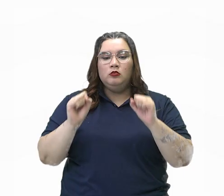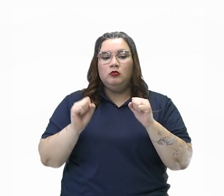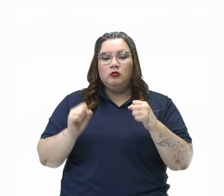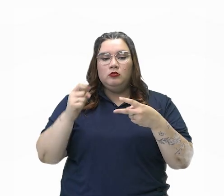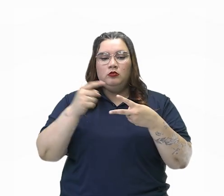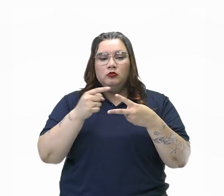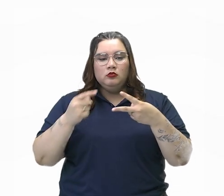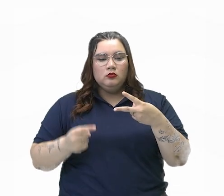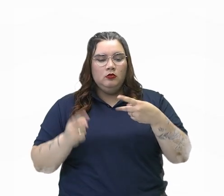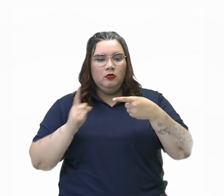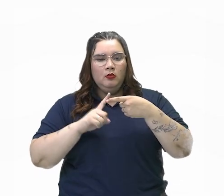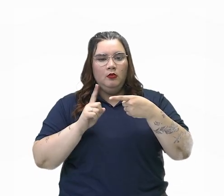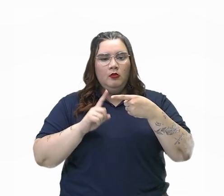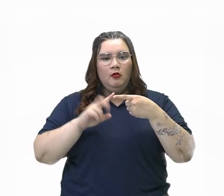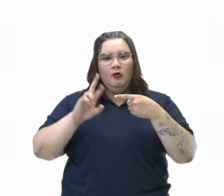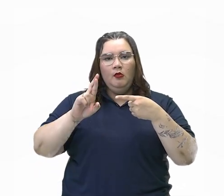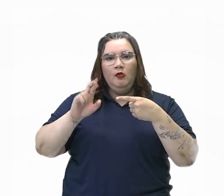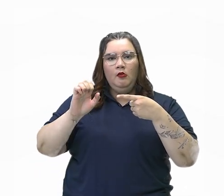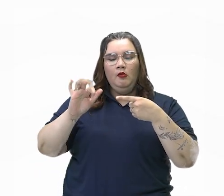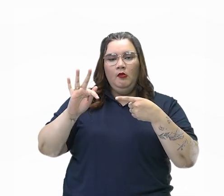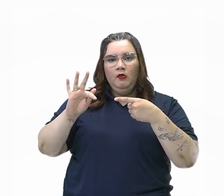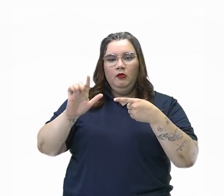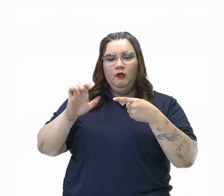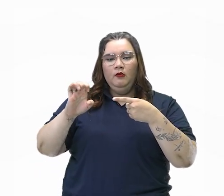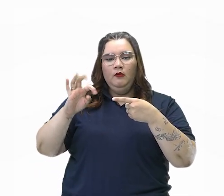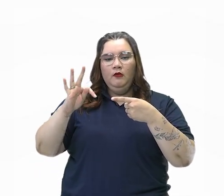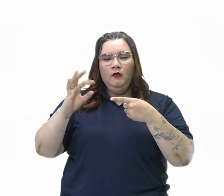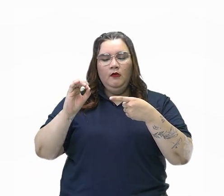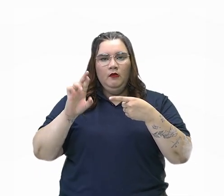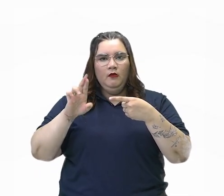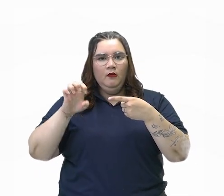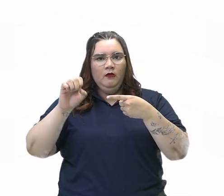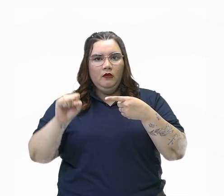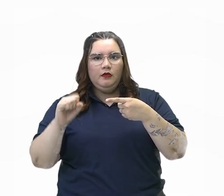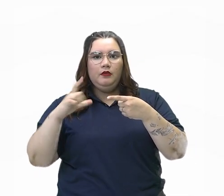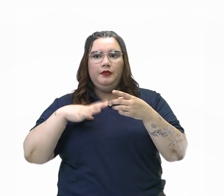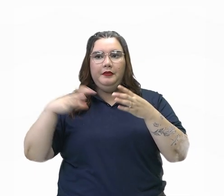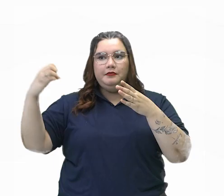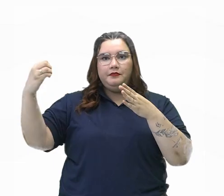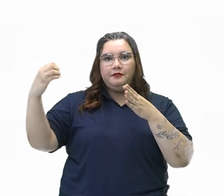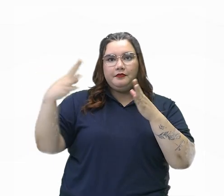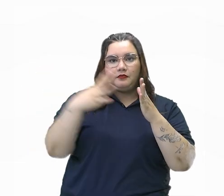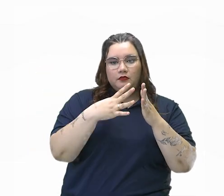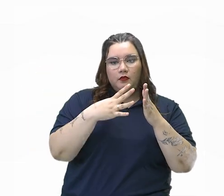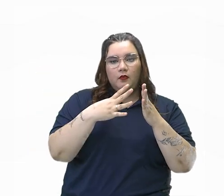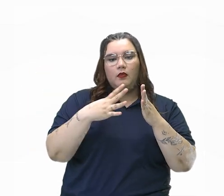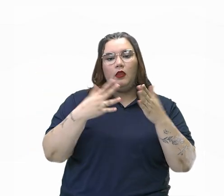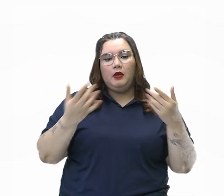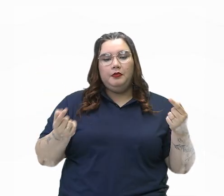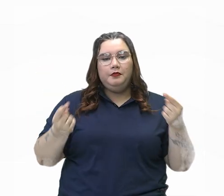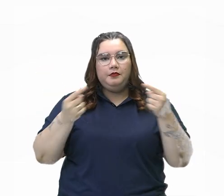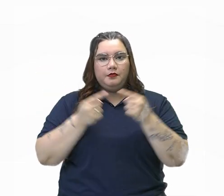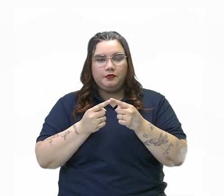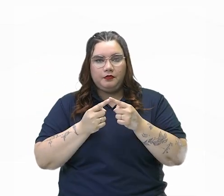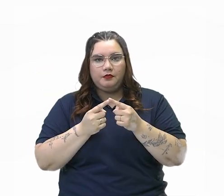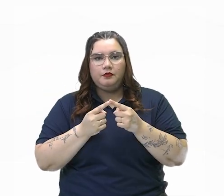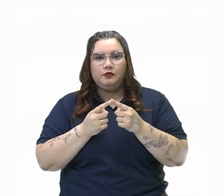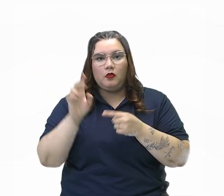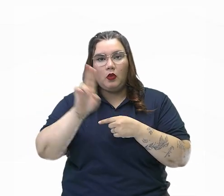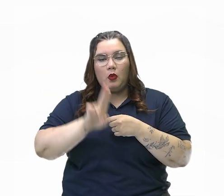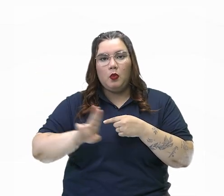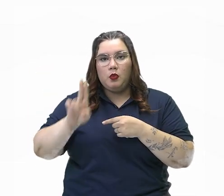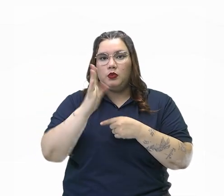seguinte: instrumentos ópticos que são refletores, ou seja, que refletem a luz, e aí esses instrumentos